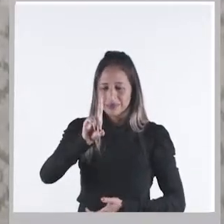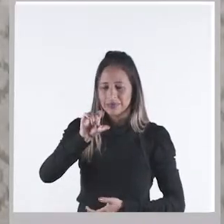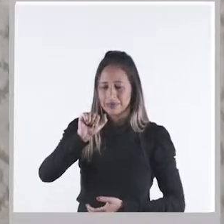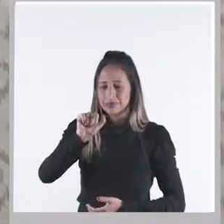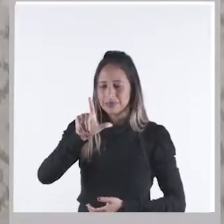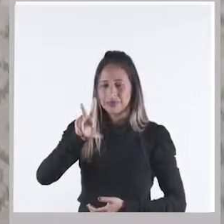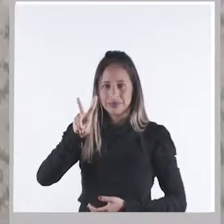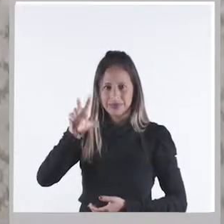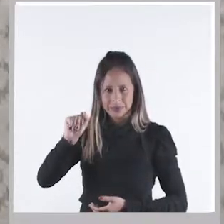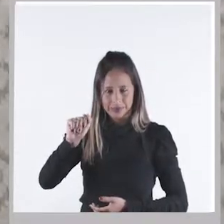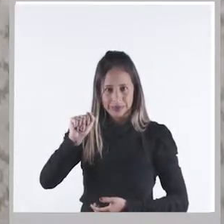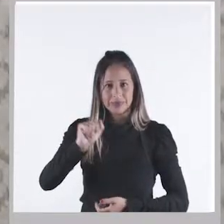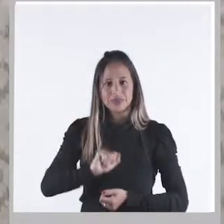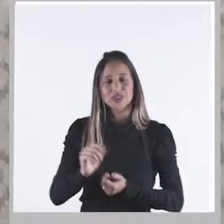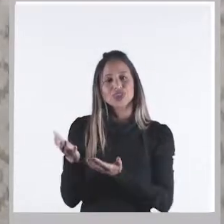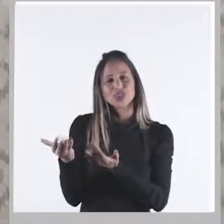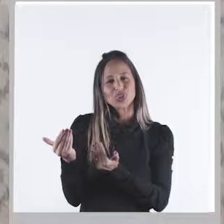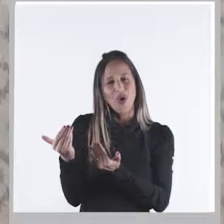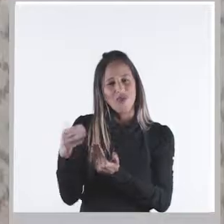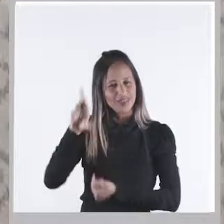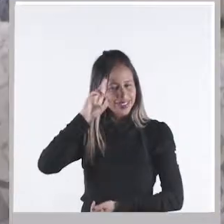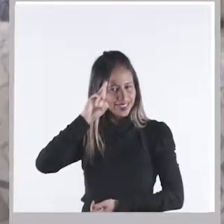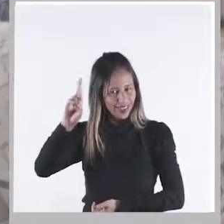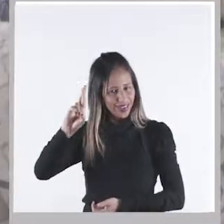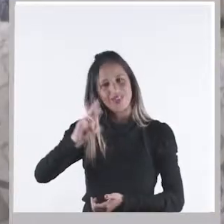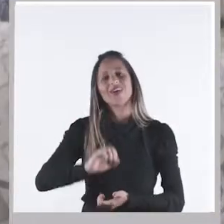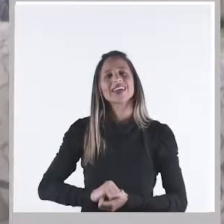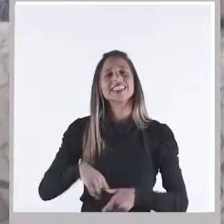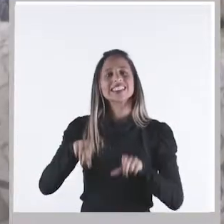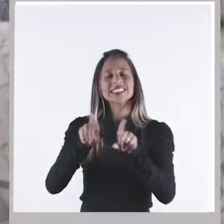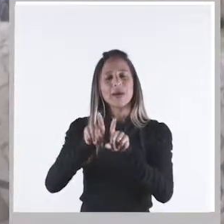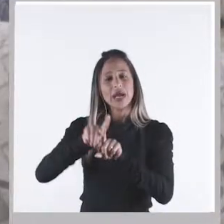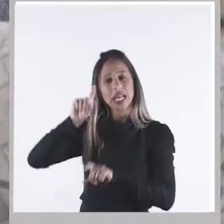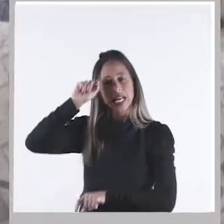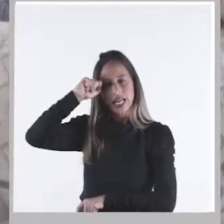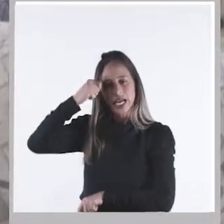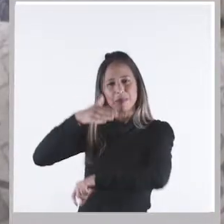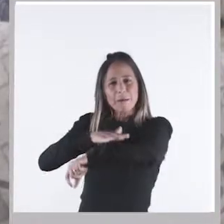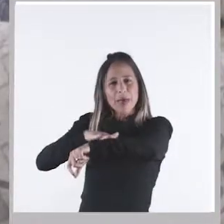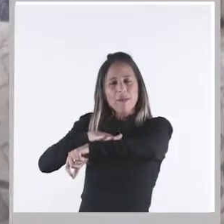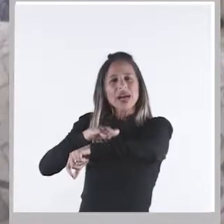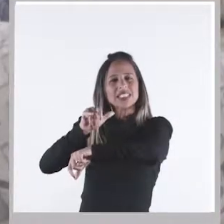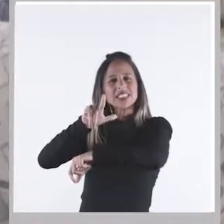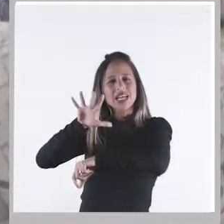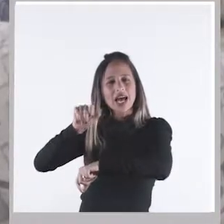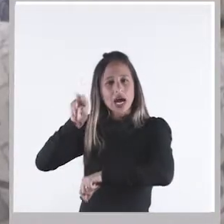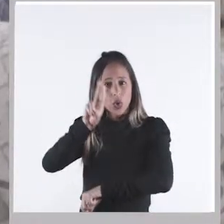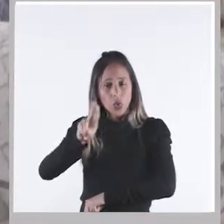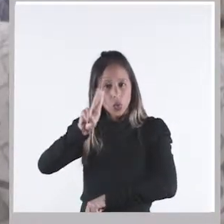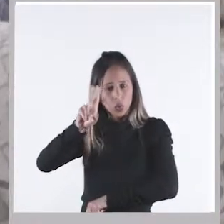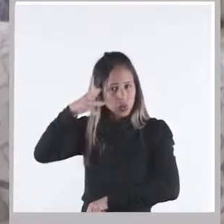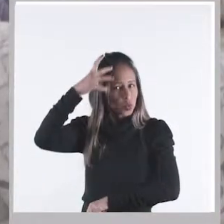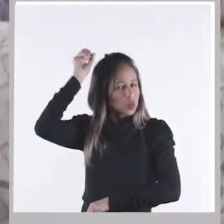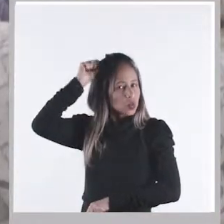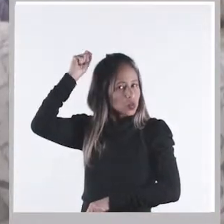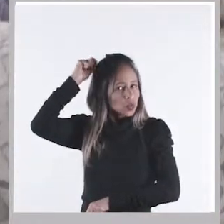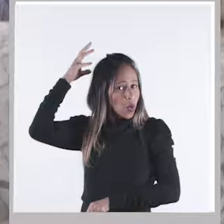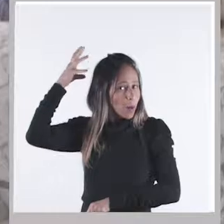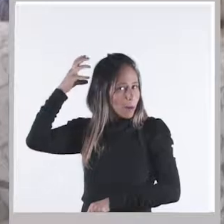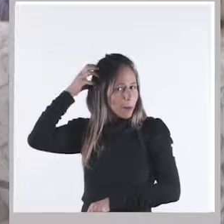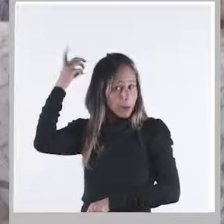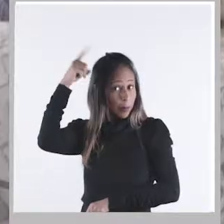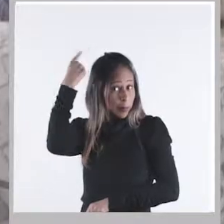Dalva, sou uma jovem senhora, também uma negra de pele clara, uso cabelos curtos, meus